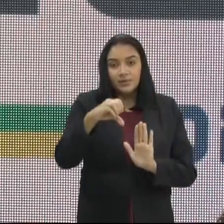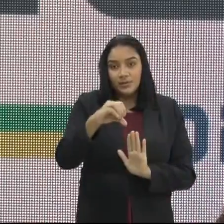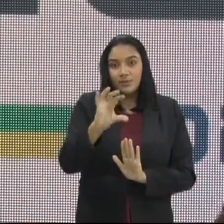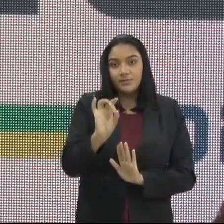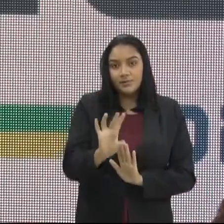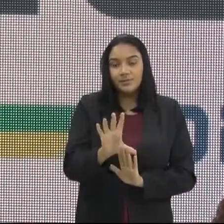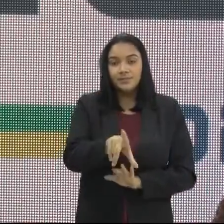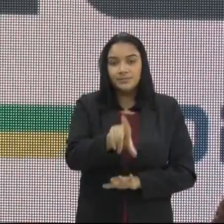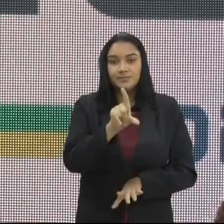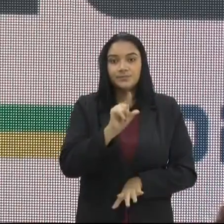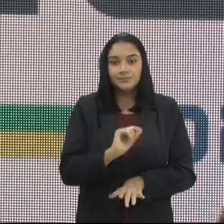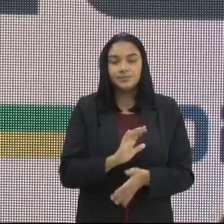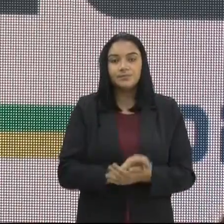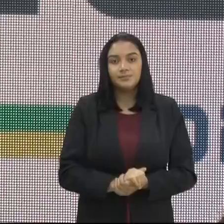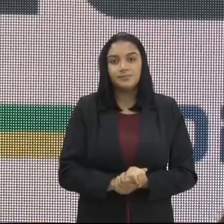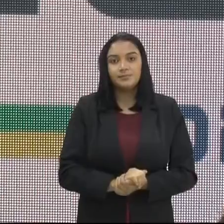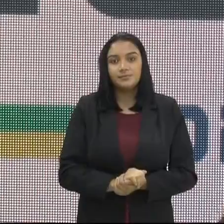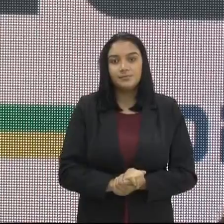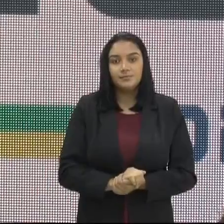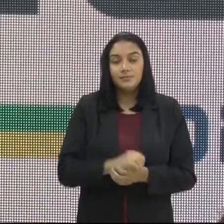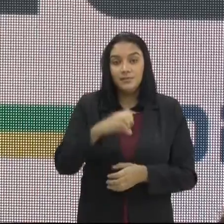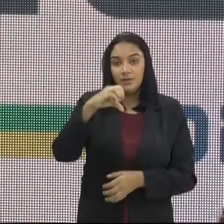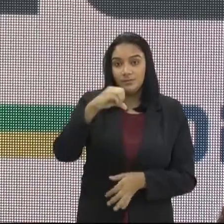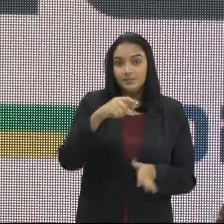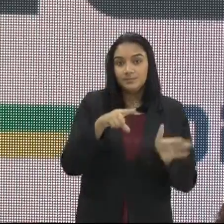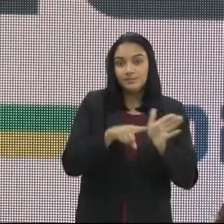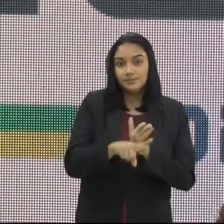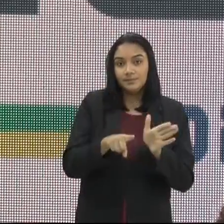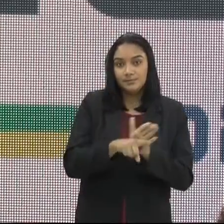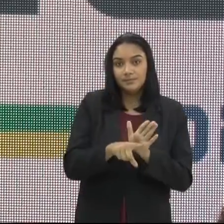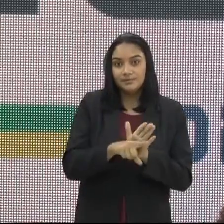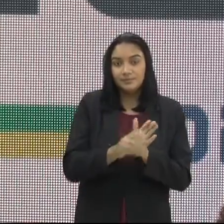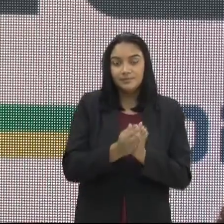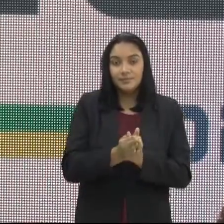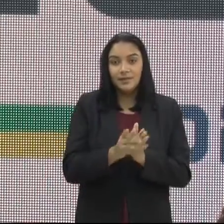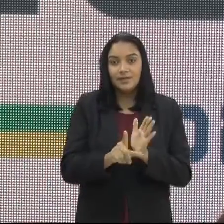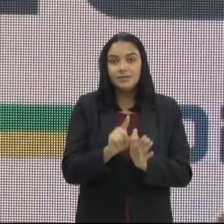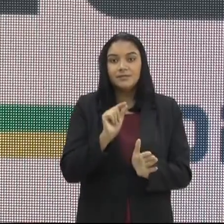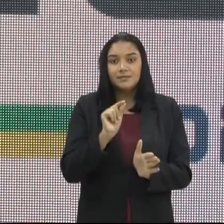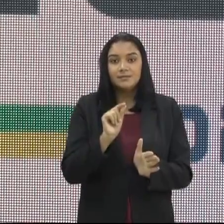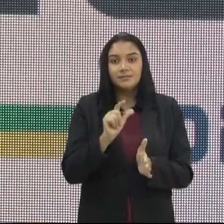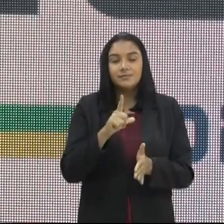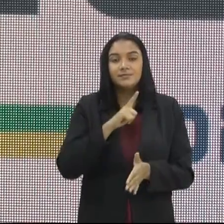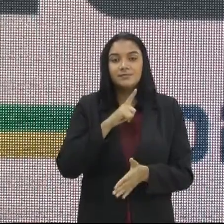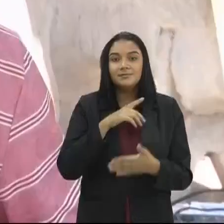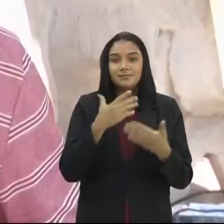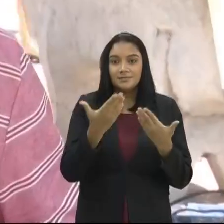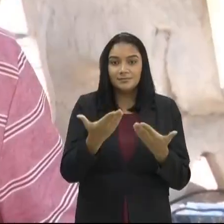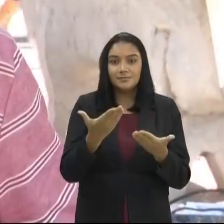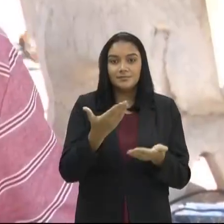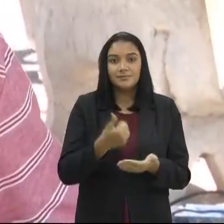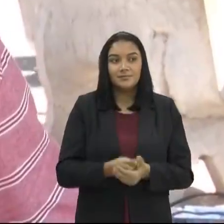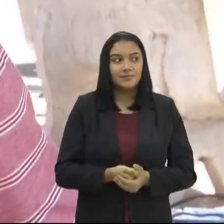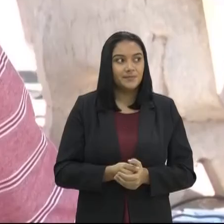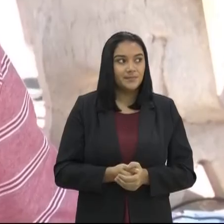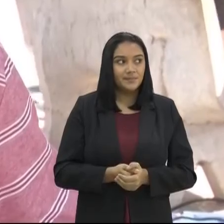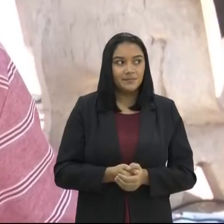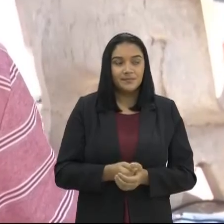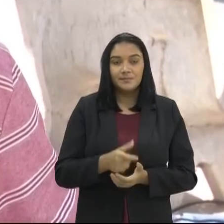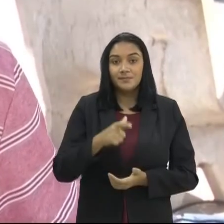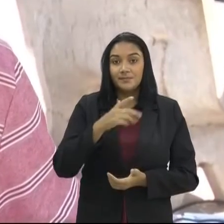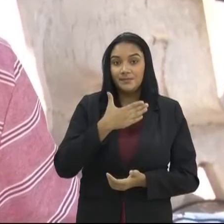foram selecionadas. E entre as 9 perguntas selecionadas, tivemos a seguinte. Vamos conferir. Meu nome é